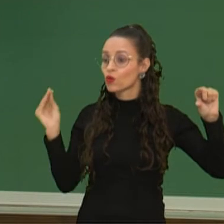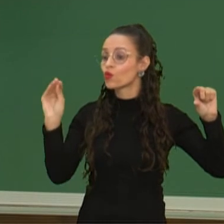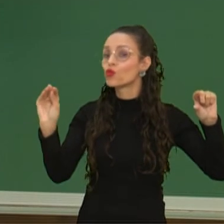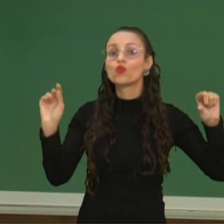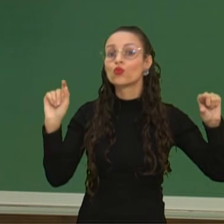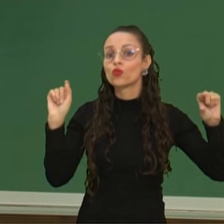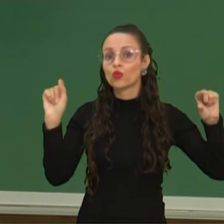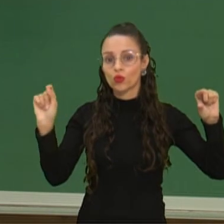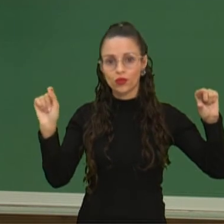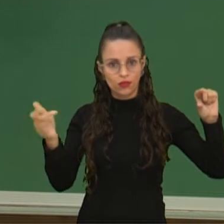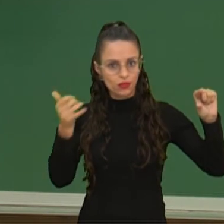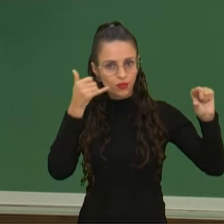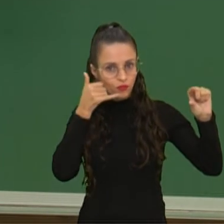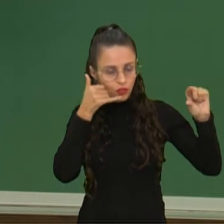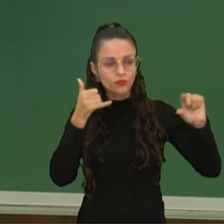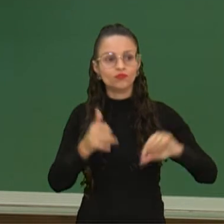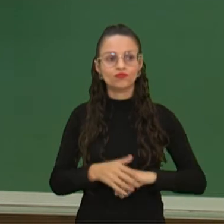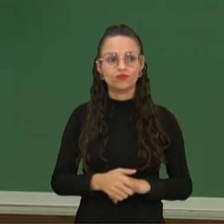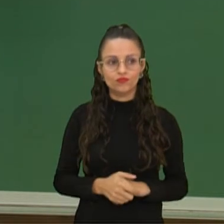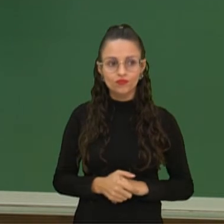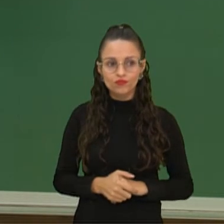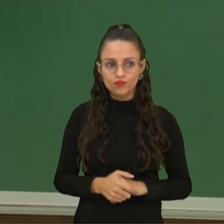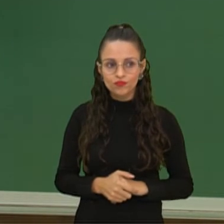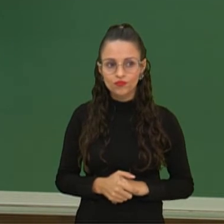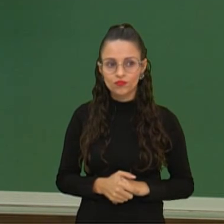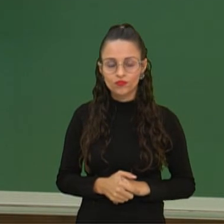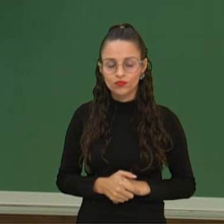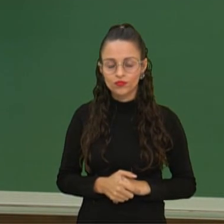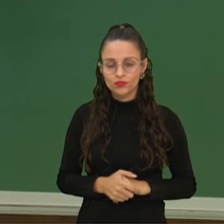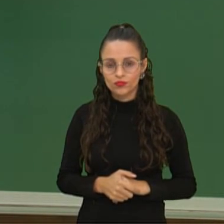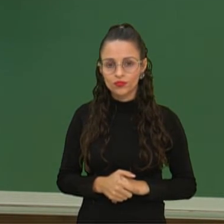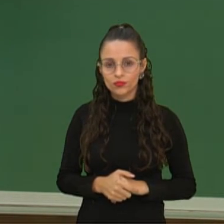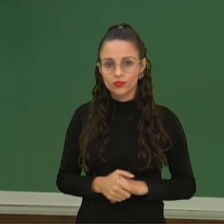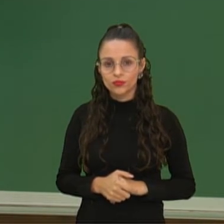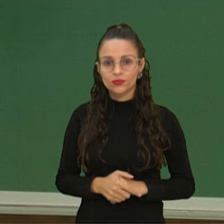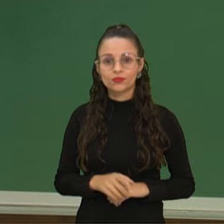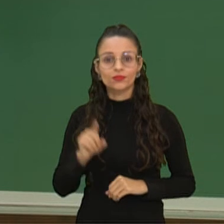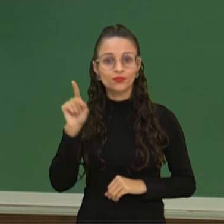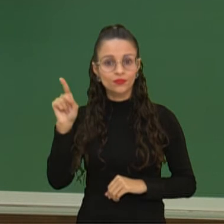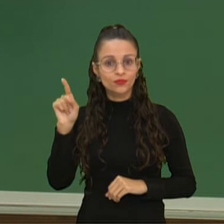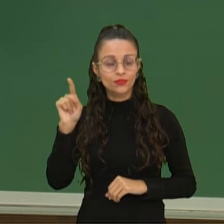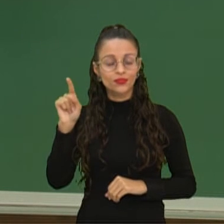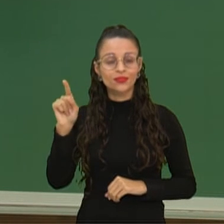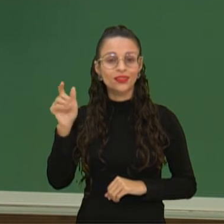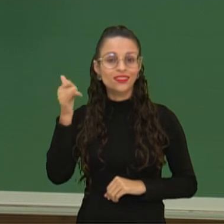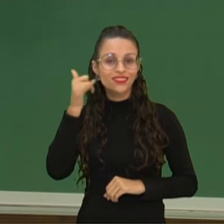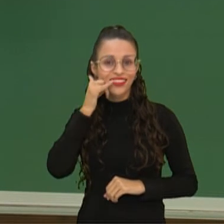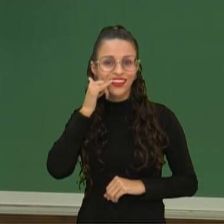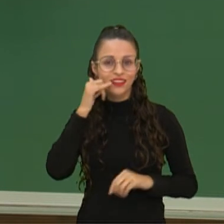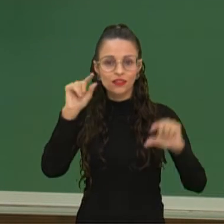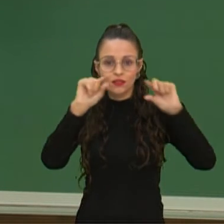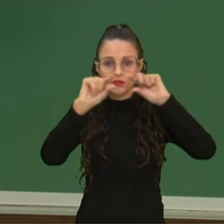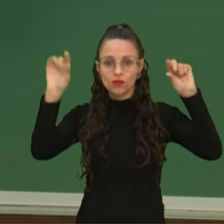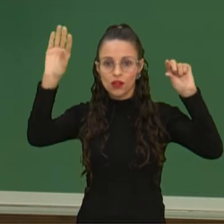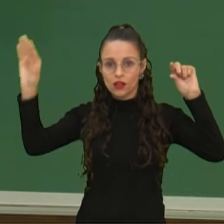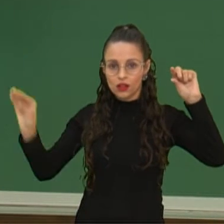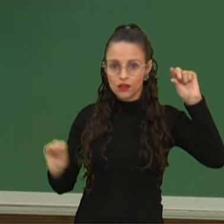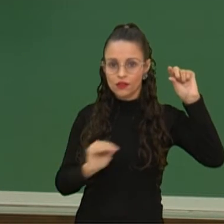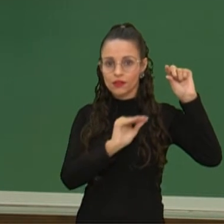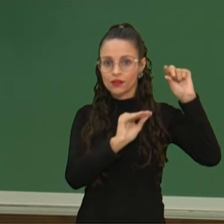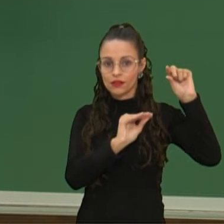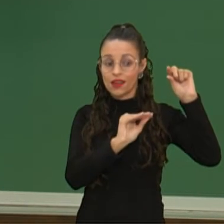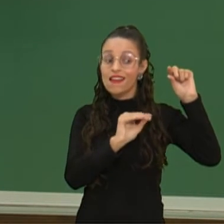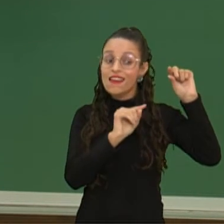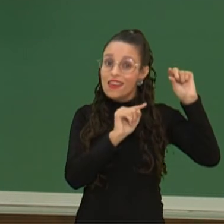aqui? O telefone. Então, the telephone, que é o objeto, joga para o começo, porque ele vira